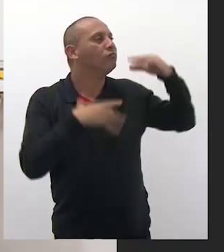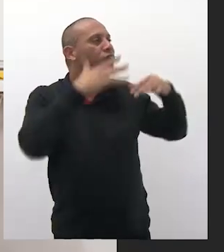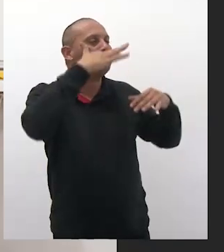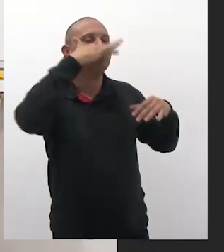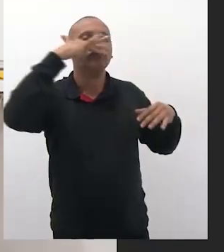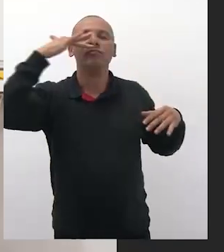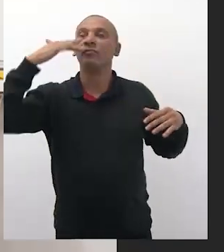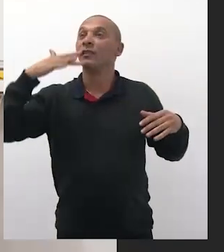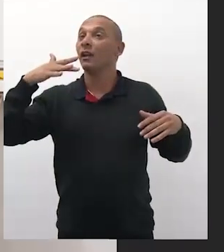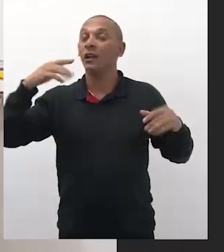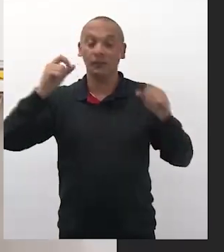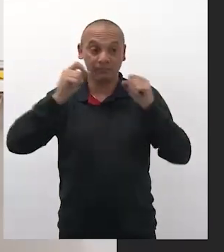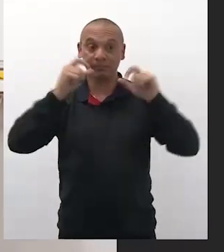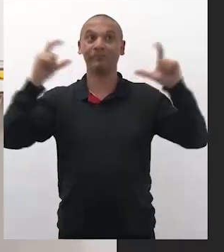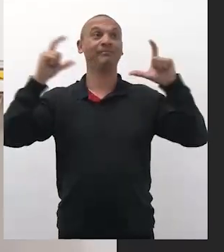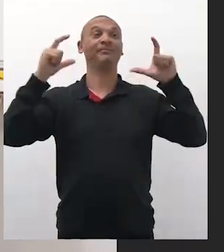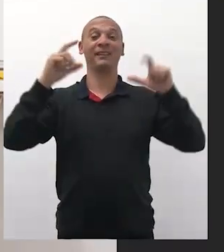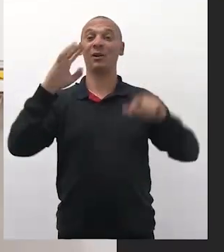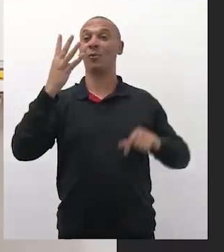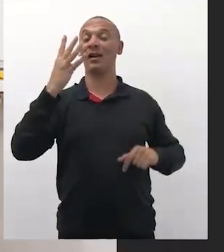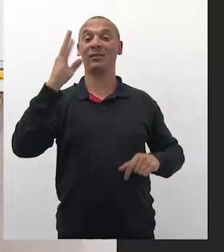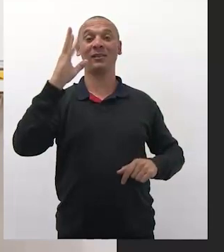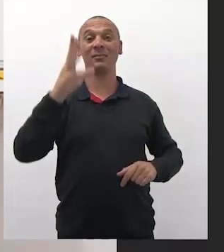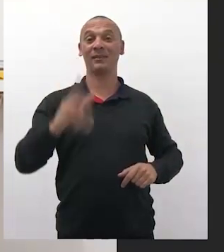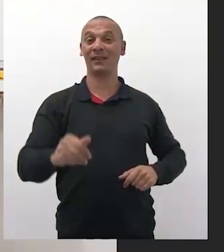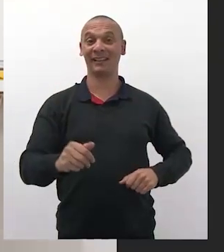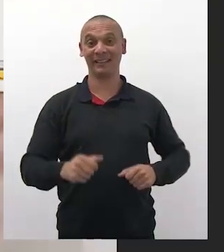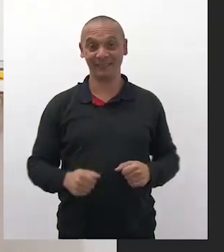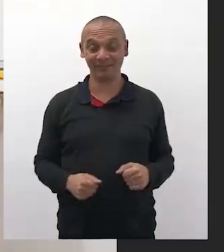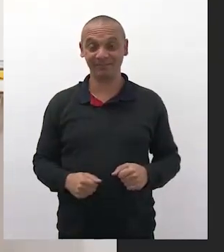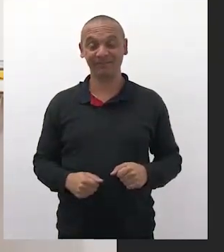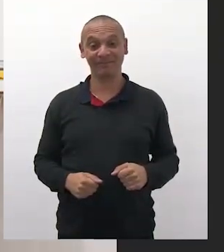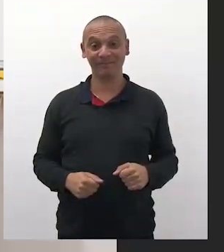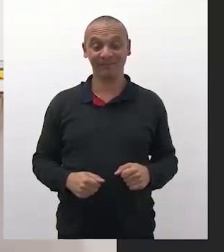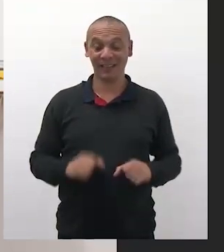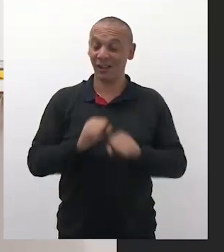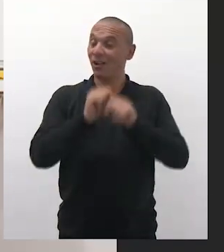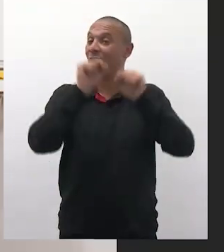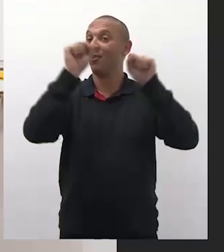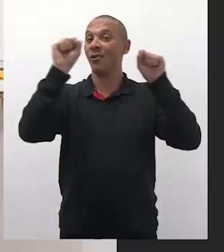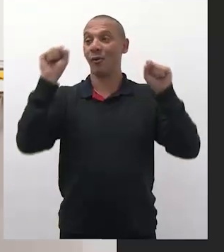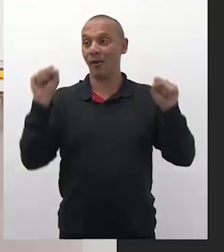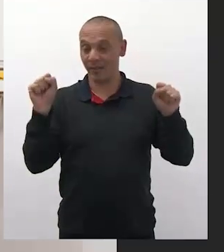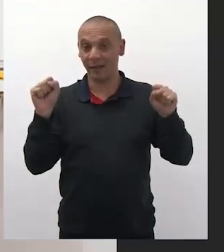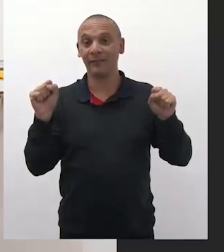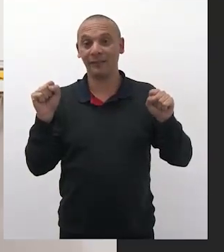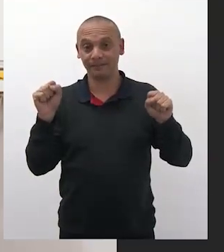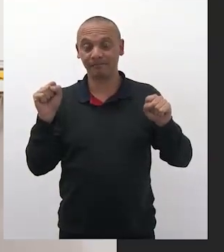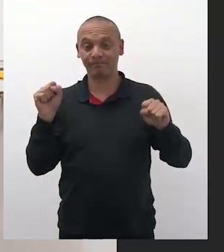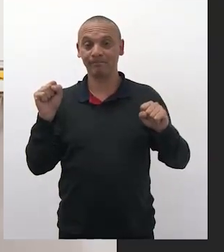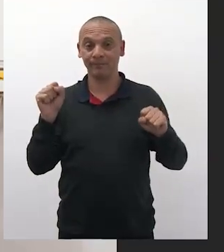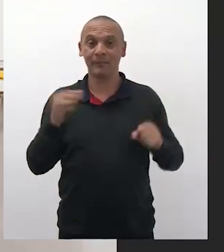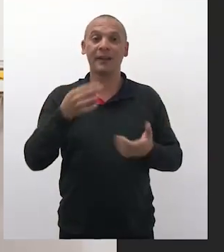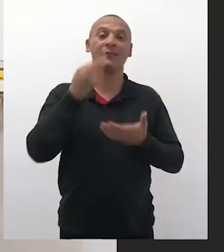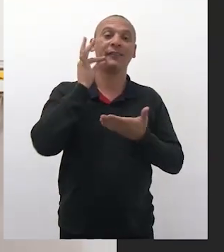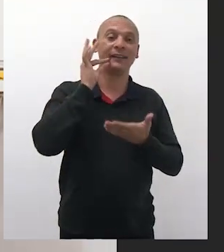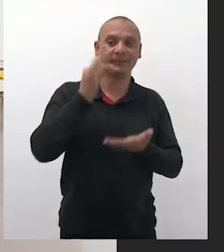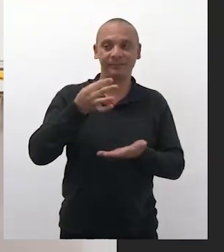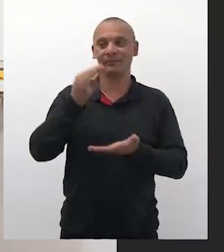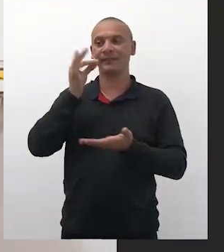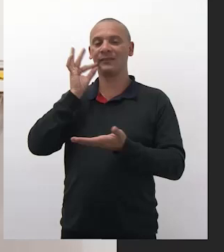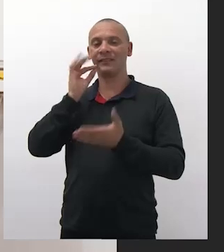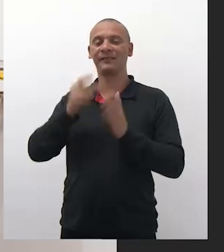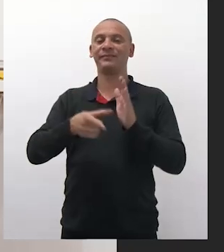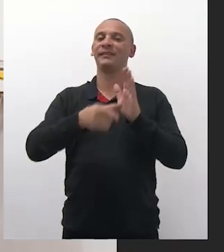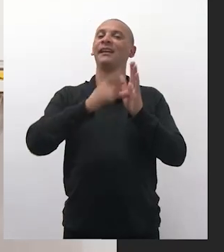e já falava, nossa, são 4 horas da manhã. Aí todo mundo acordava, tomava o café antes